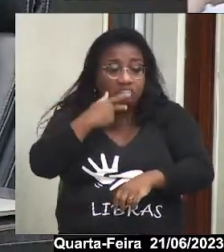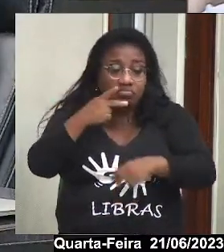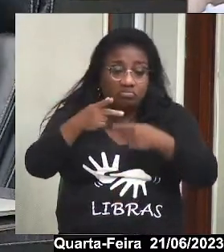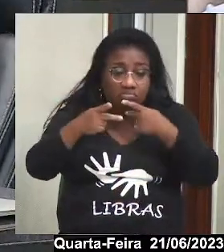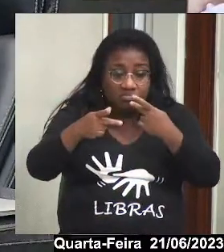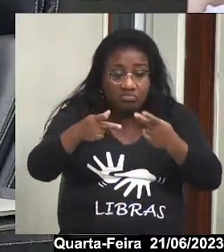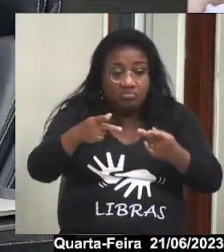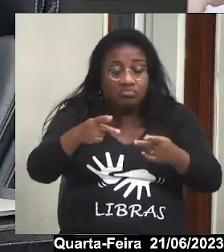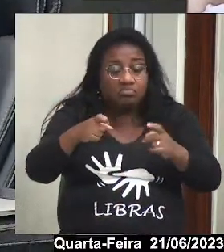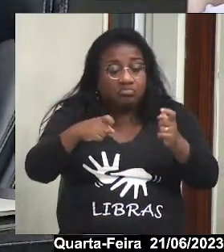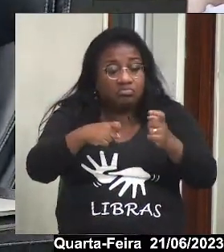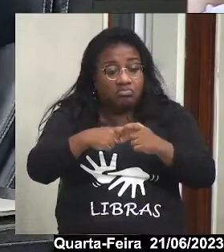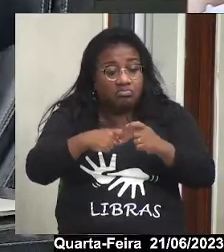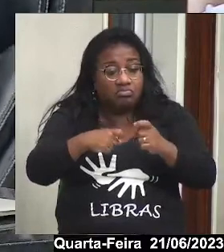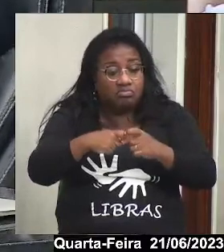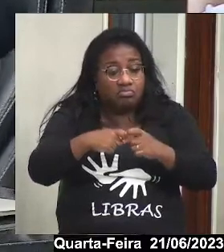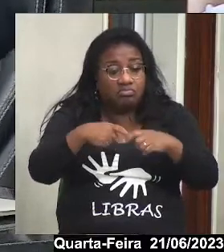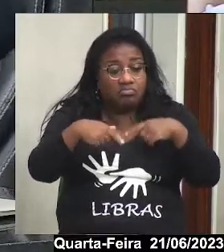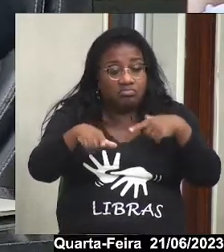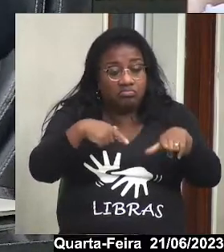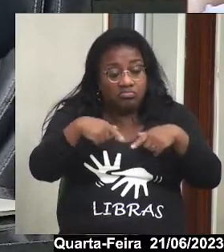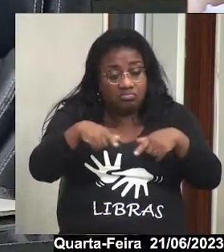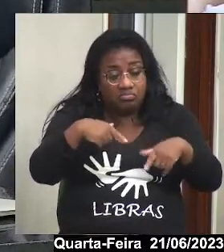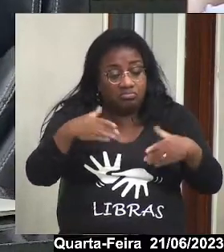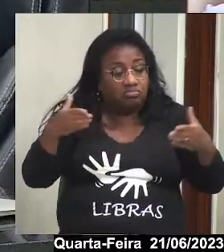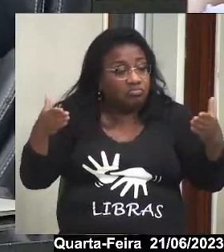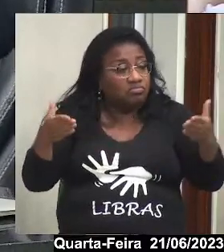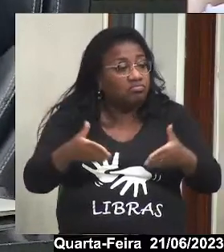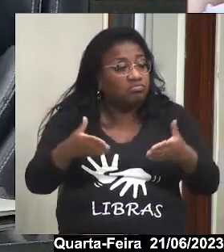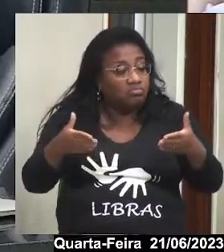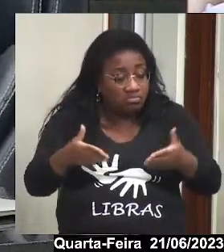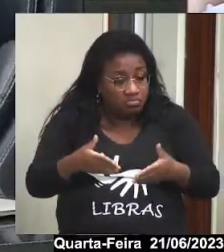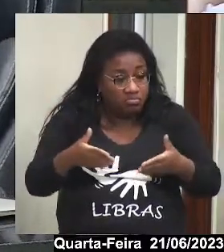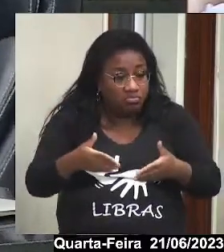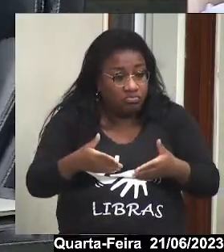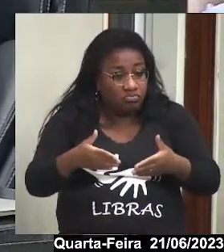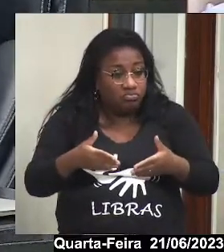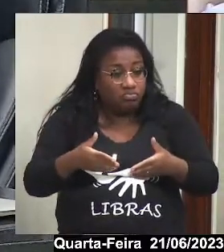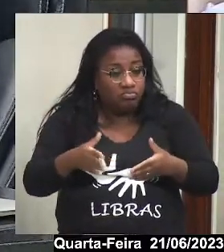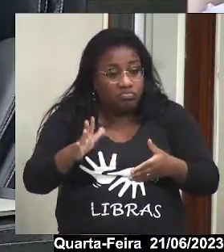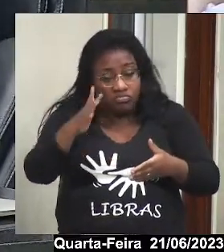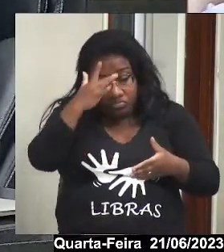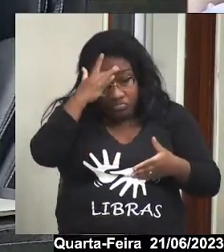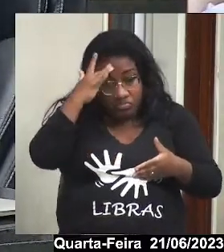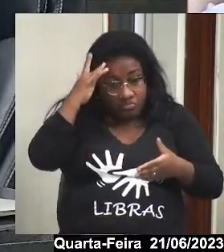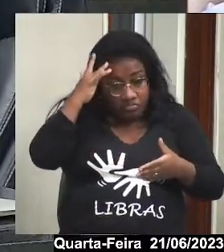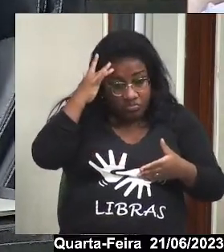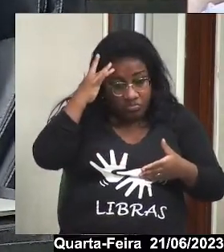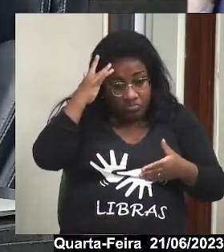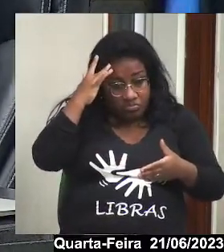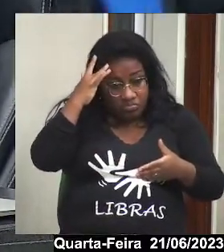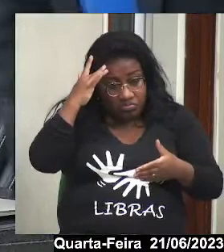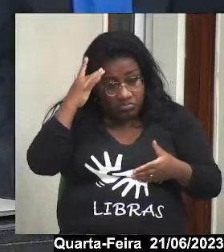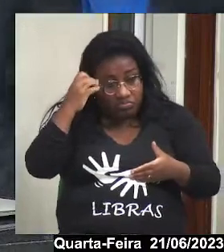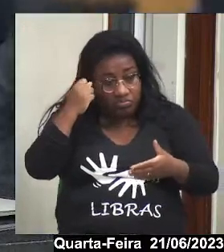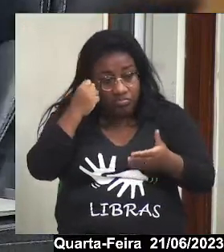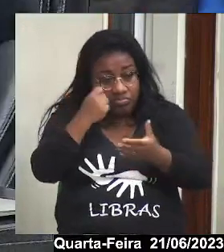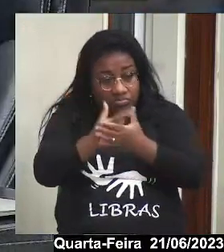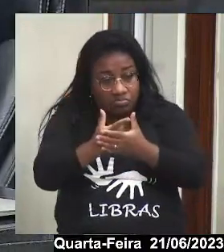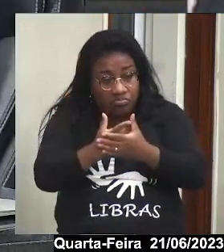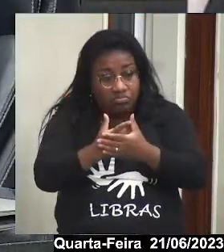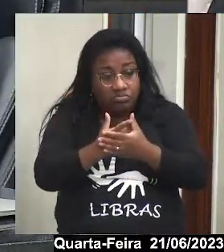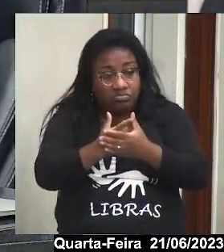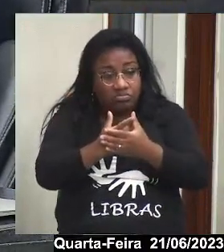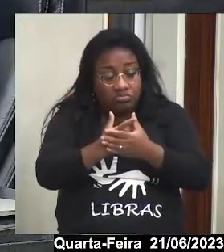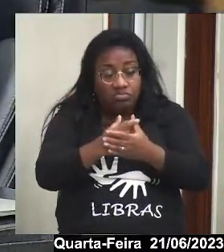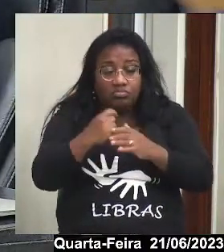estão dando plantão e nesse exato momento. Então assim, quando o vereador vem aqui falar de algumas coisas, de que não estão pagos,